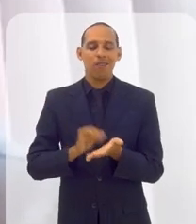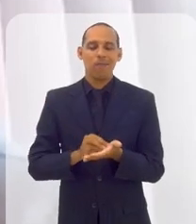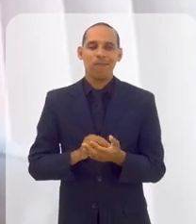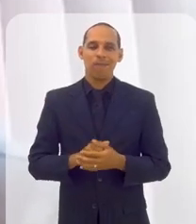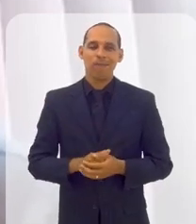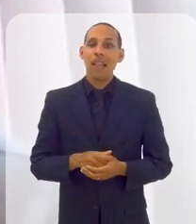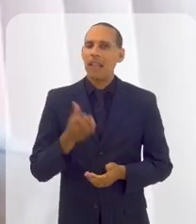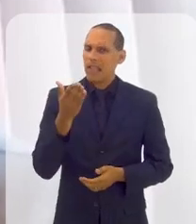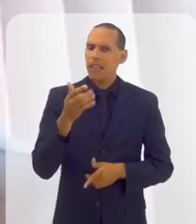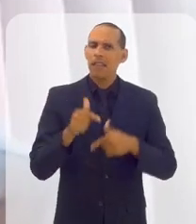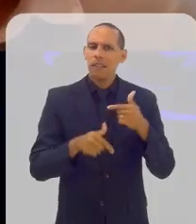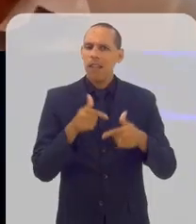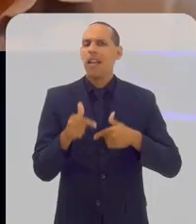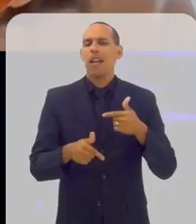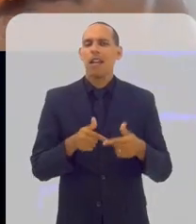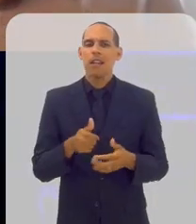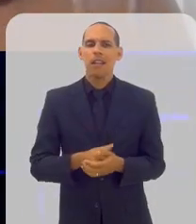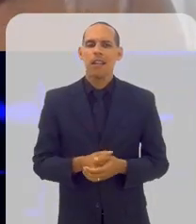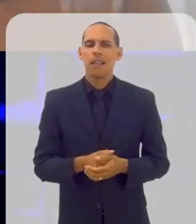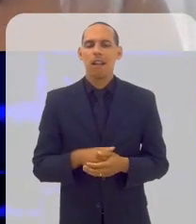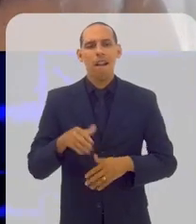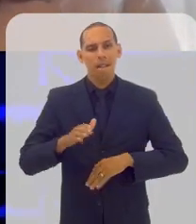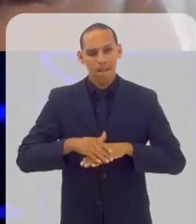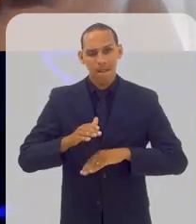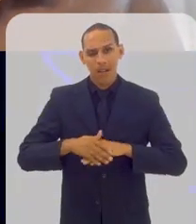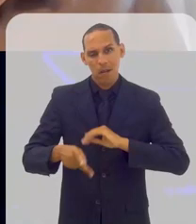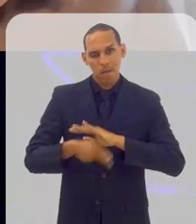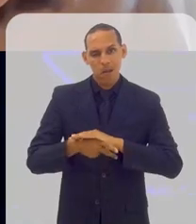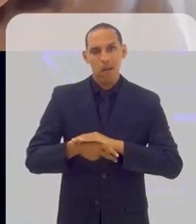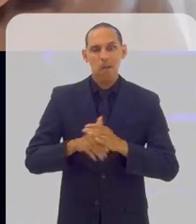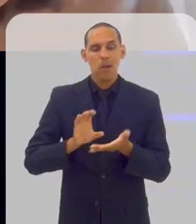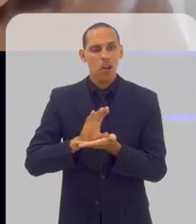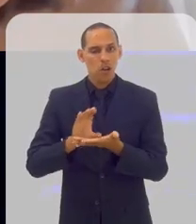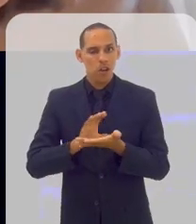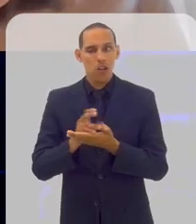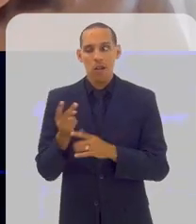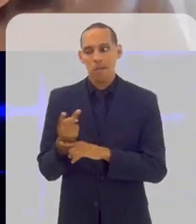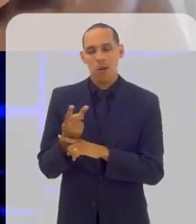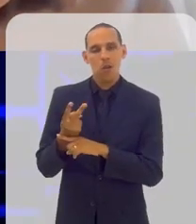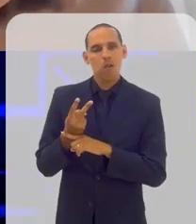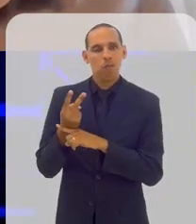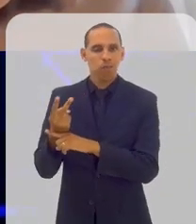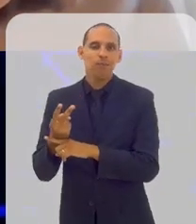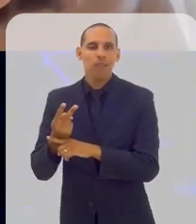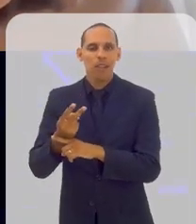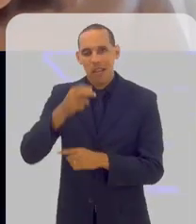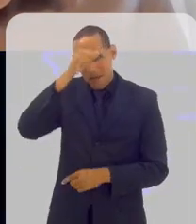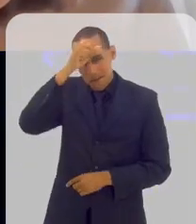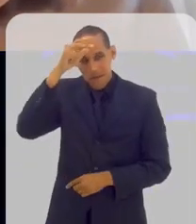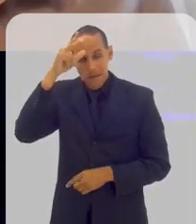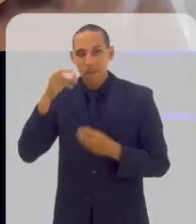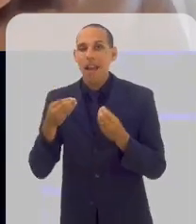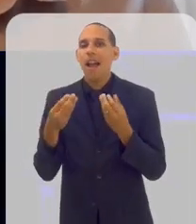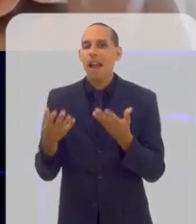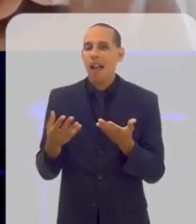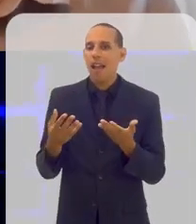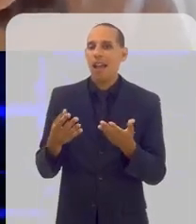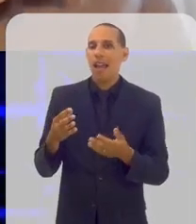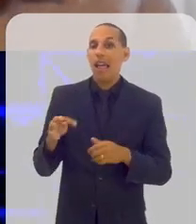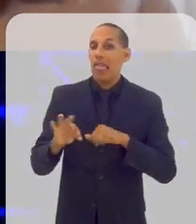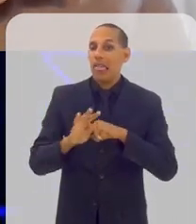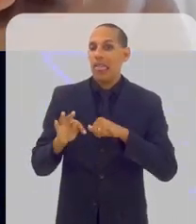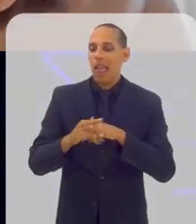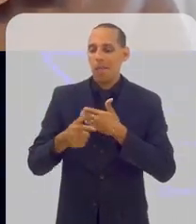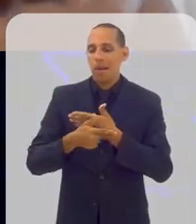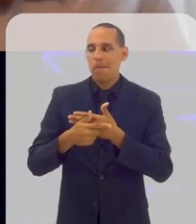forma adequada, de forma correta. E esse é um trabalho, né, que tem sido feito pelo Conselho, de buscar as prefeituras justamente para esclarecer o